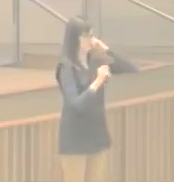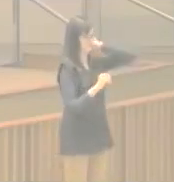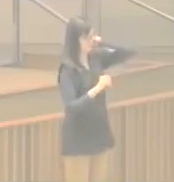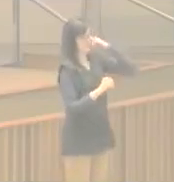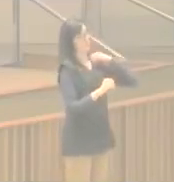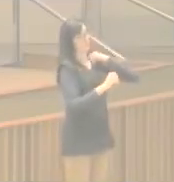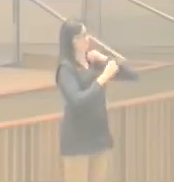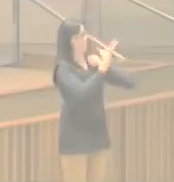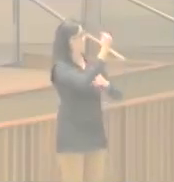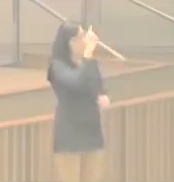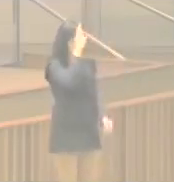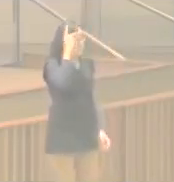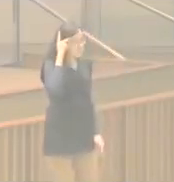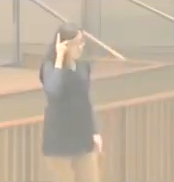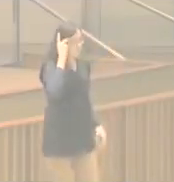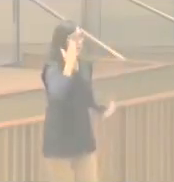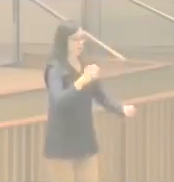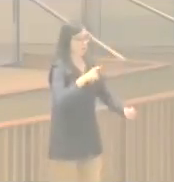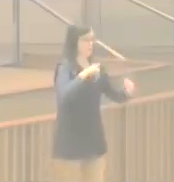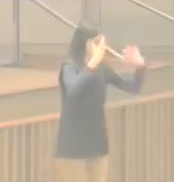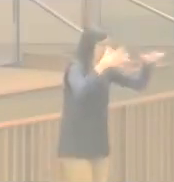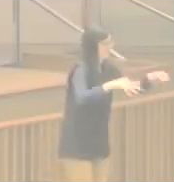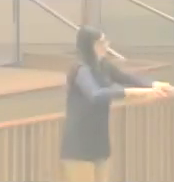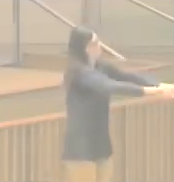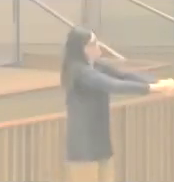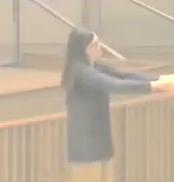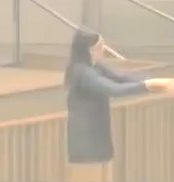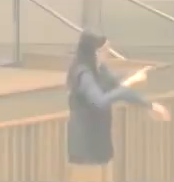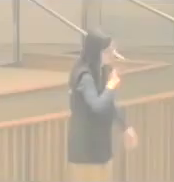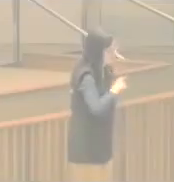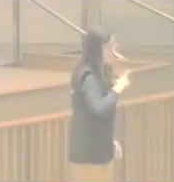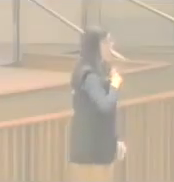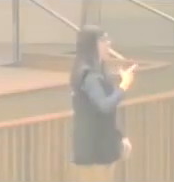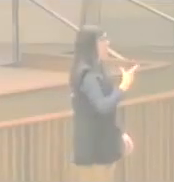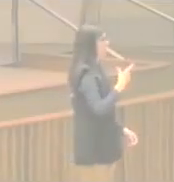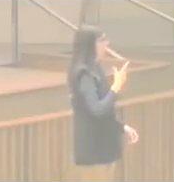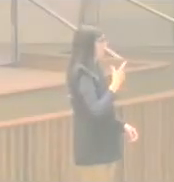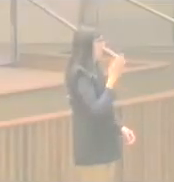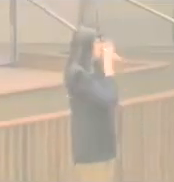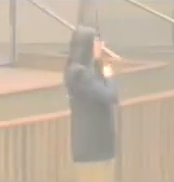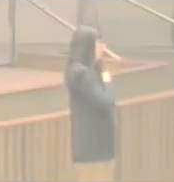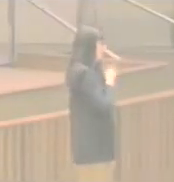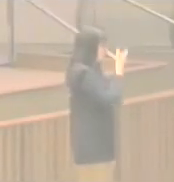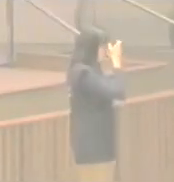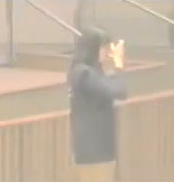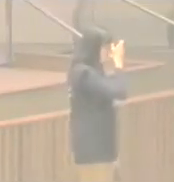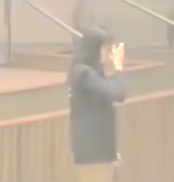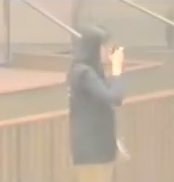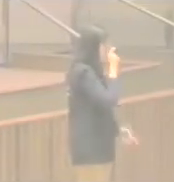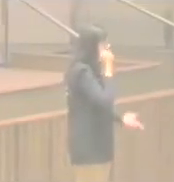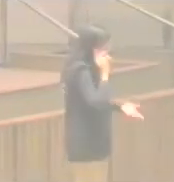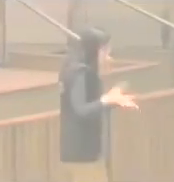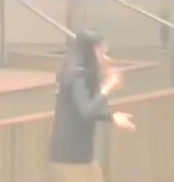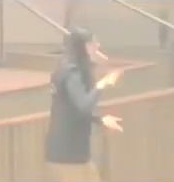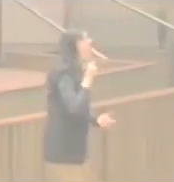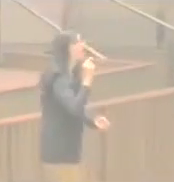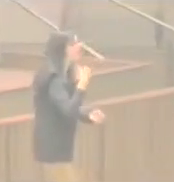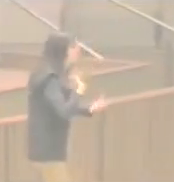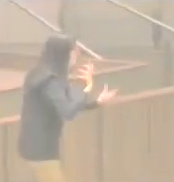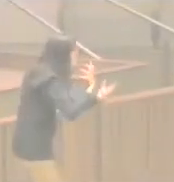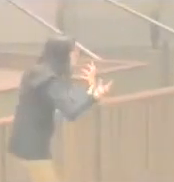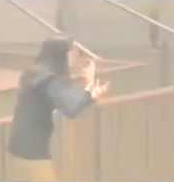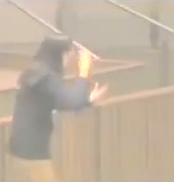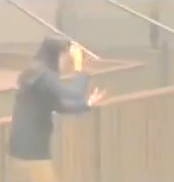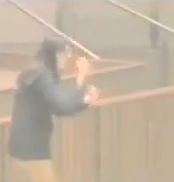Muita gente que pratica umbanda, feitiçaria, magia negra, o que eles querem, na verdade, é controlar